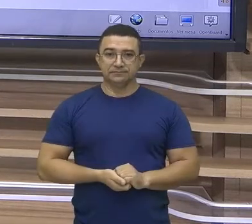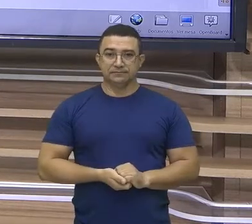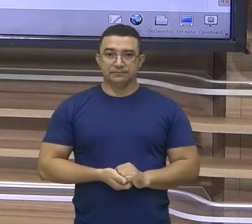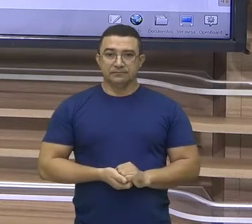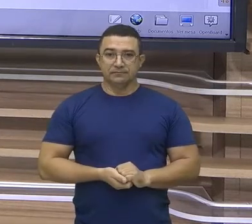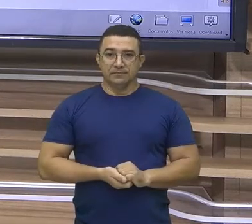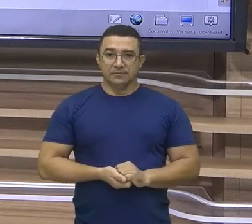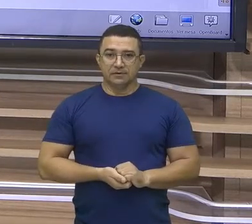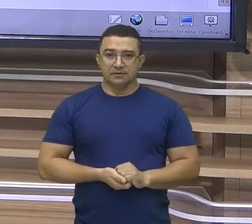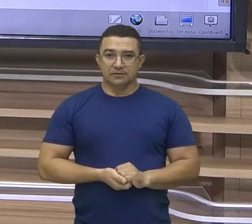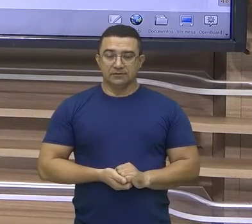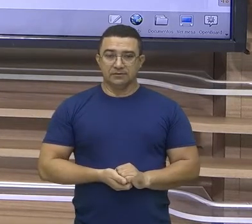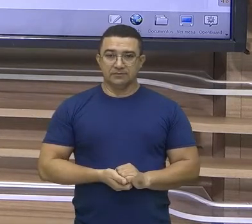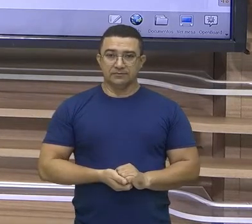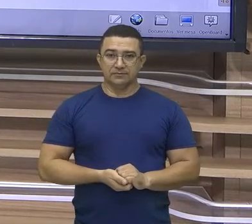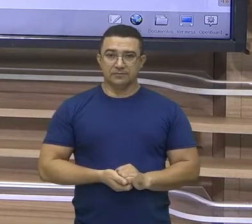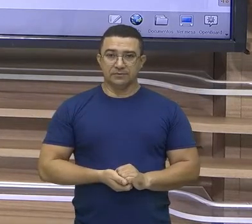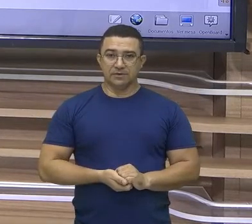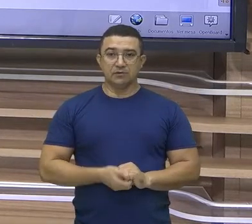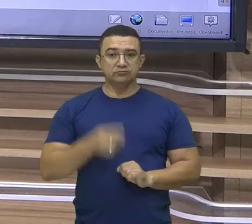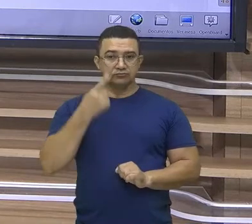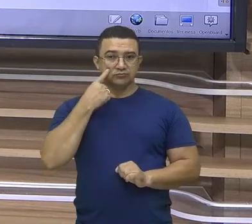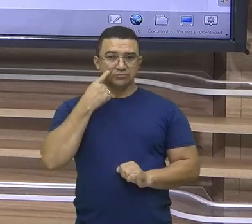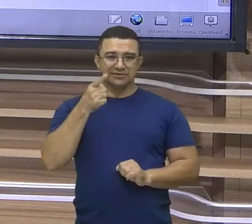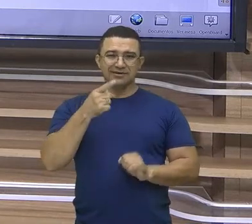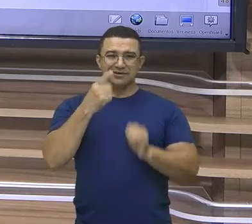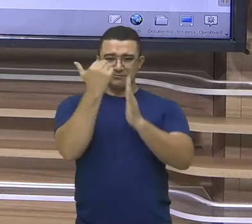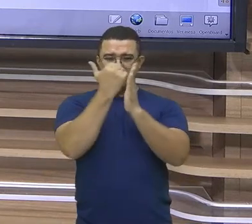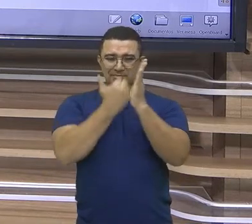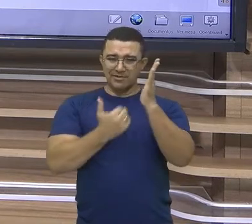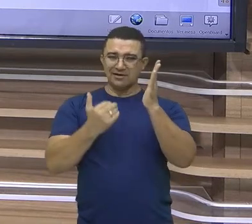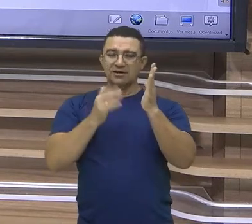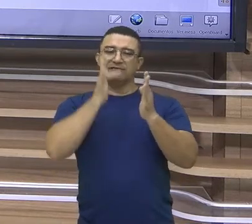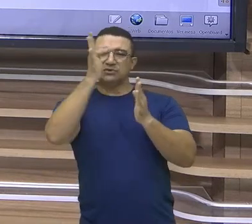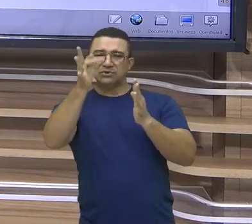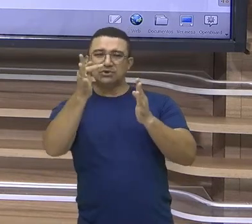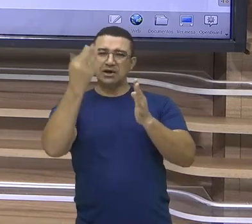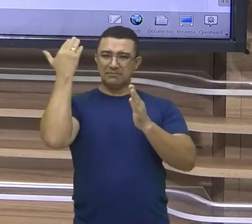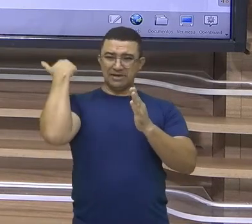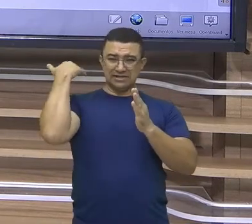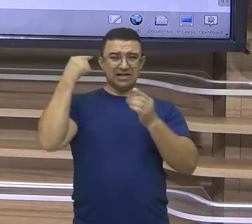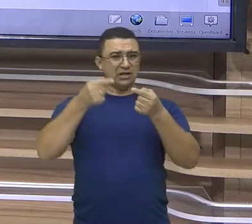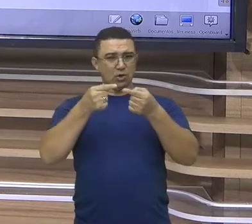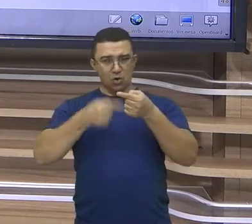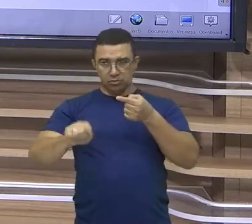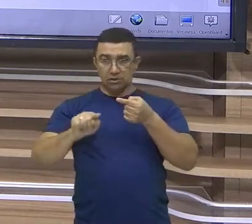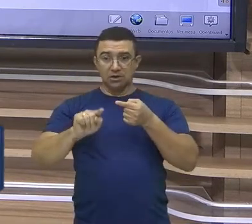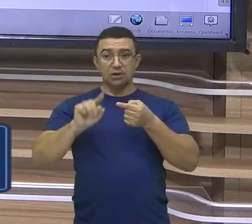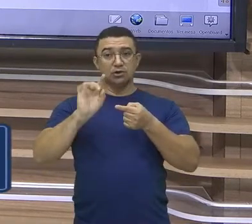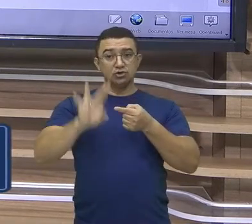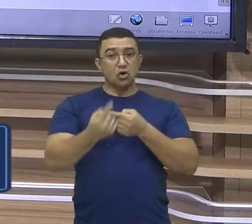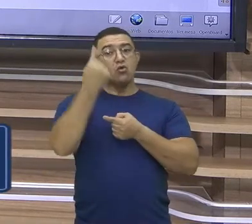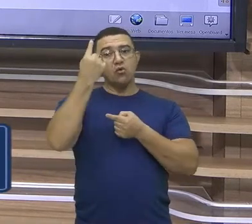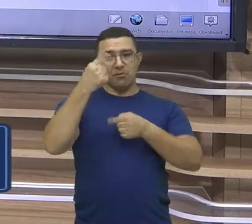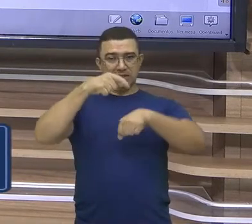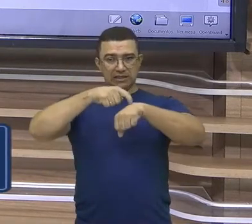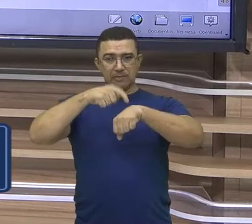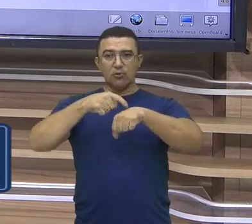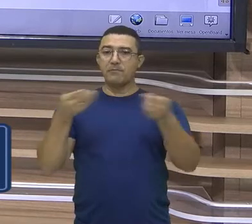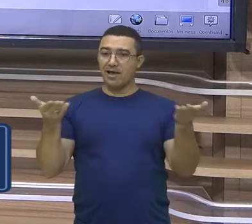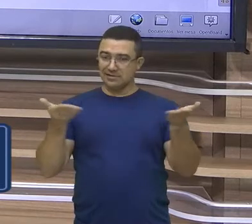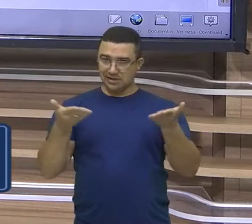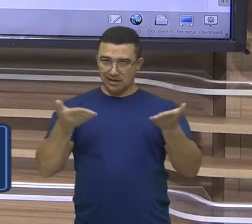não no presente, né, sempre no passado, então no futuro. Então, estão descartadas. Apenas uma está correta. O nosso aluno ali de